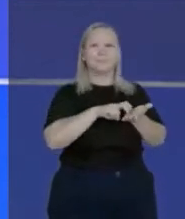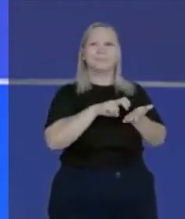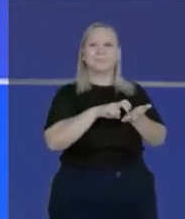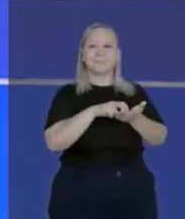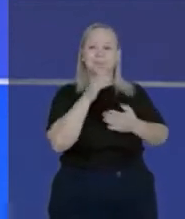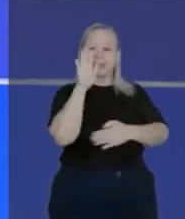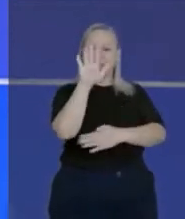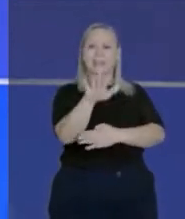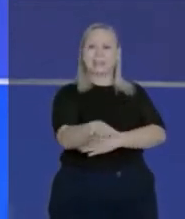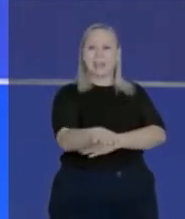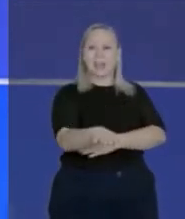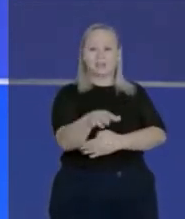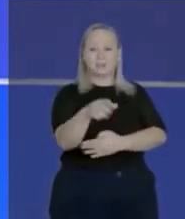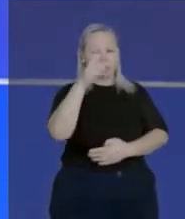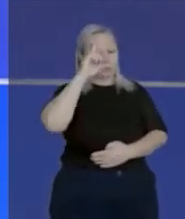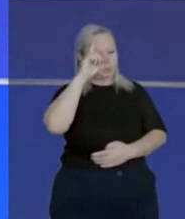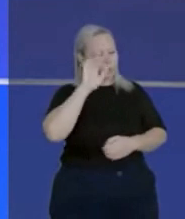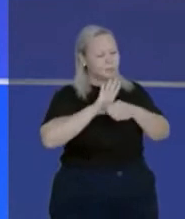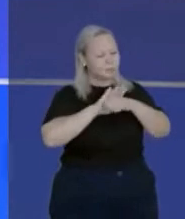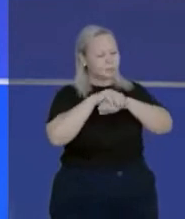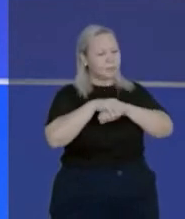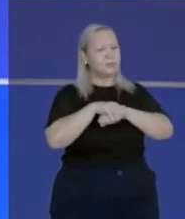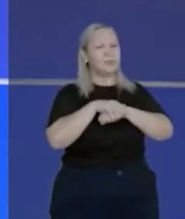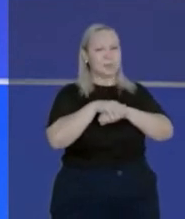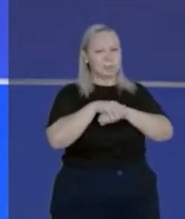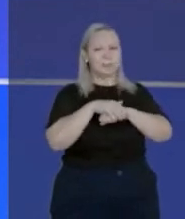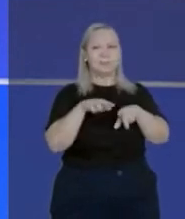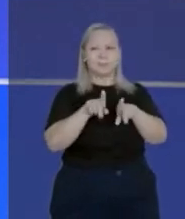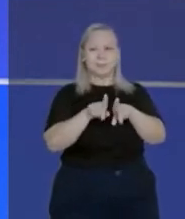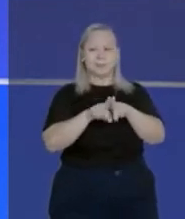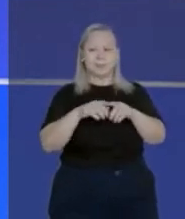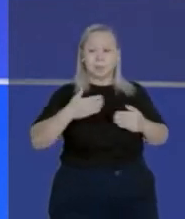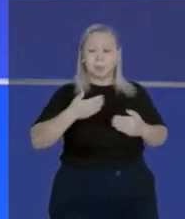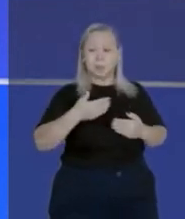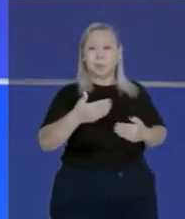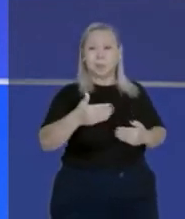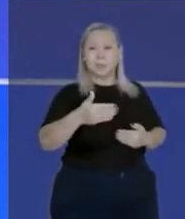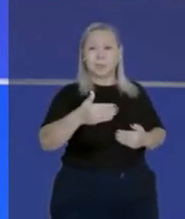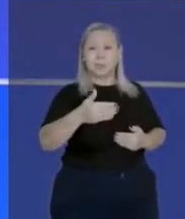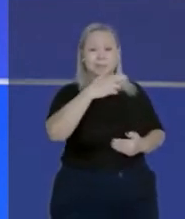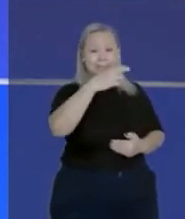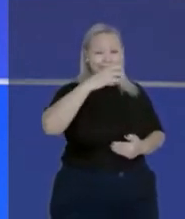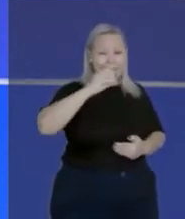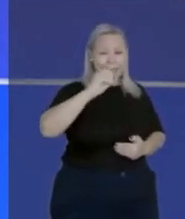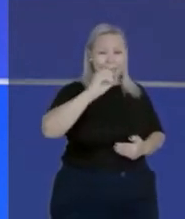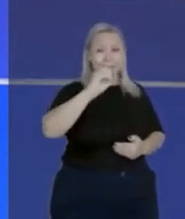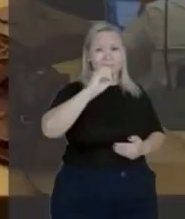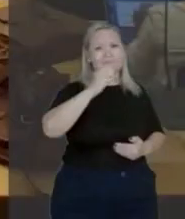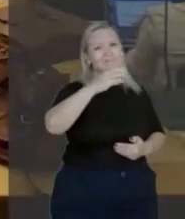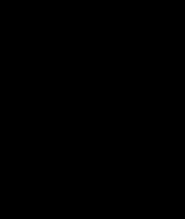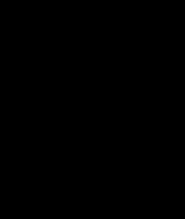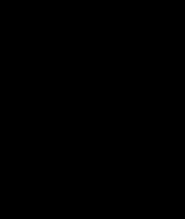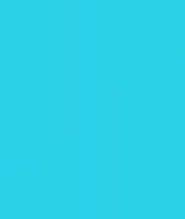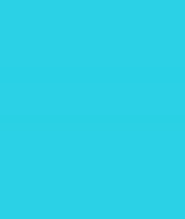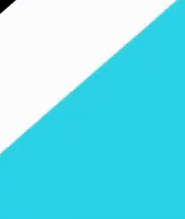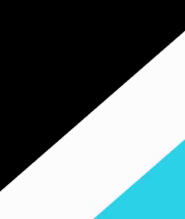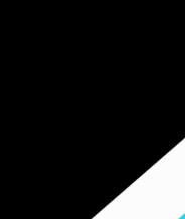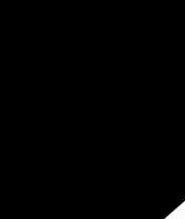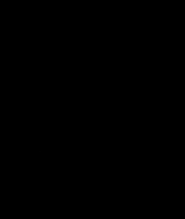o material aqui para distribuir para vocês, o material que nós fizemos sobre a verdade do nosso julgamento.